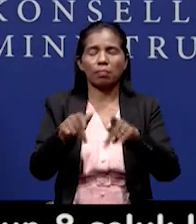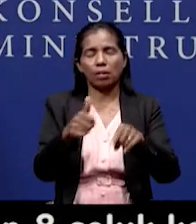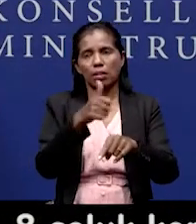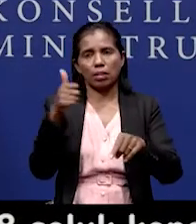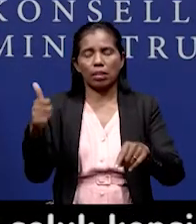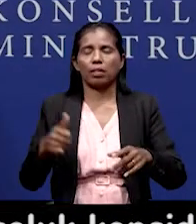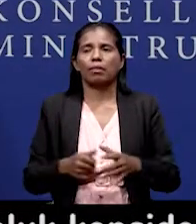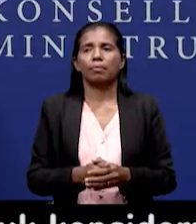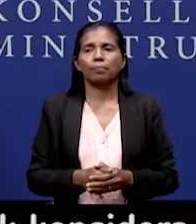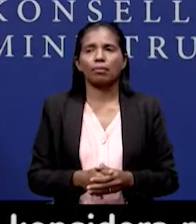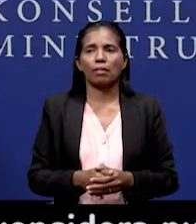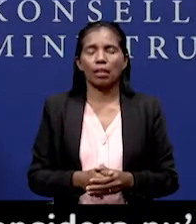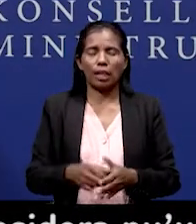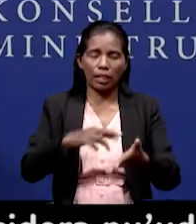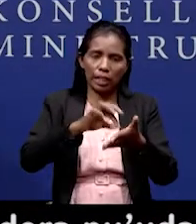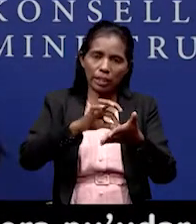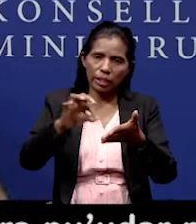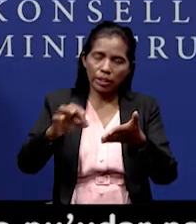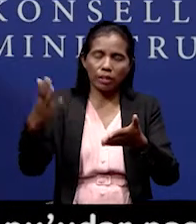nebe maka registrado ela e regime